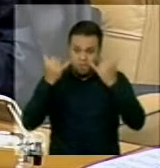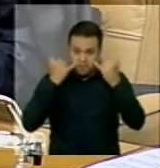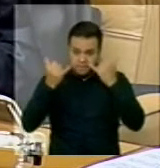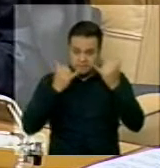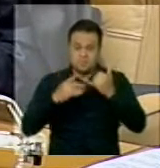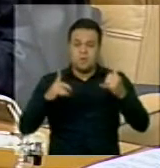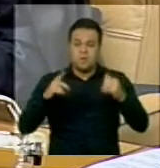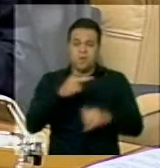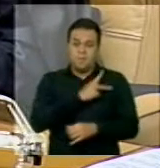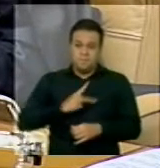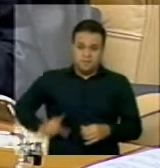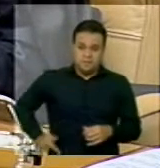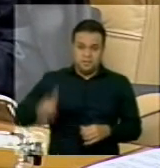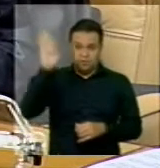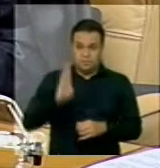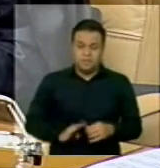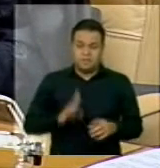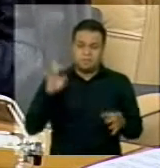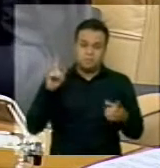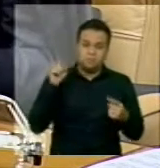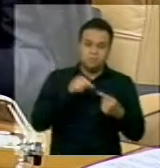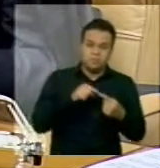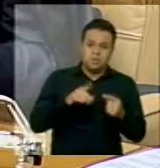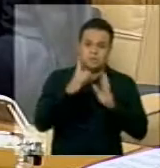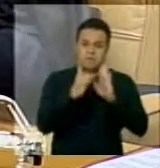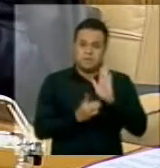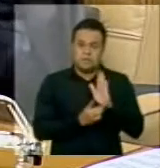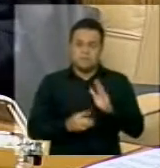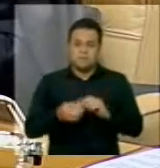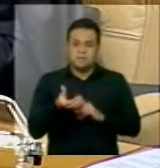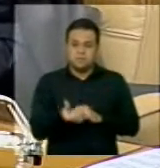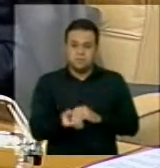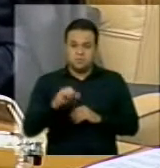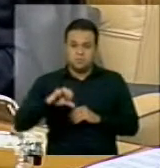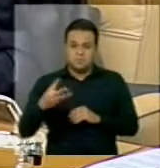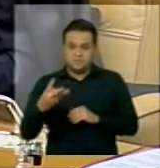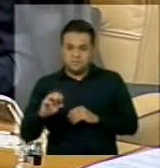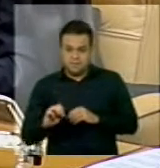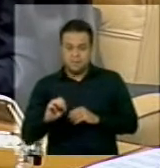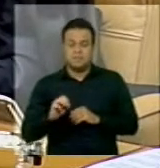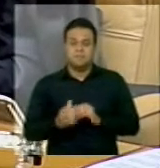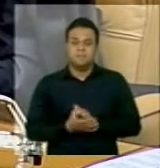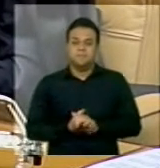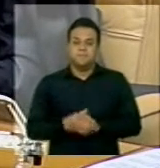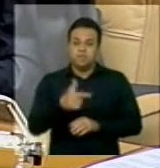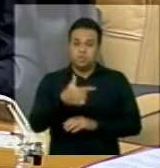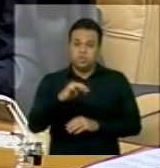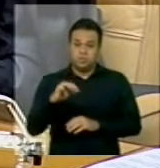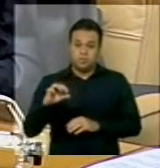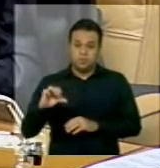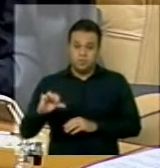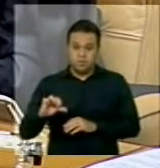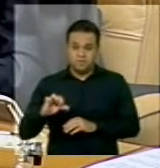República referência ao Decreto 6.930 de 2009, tratando, portanto, da